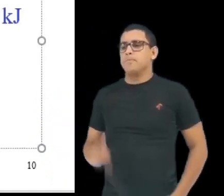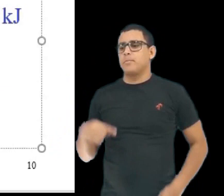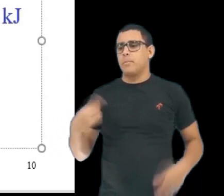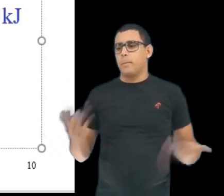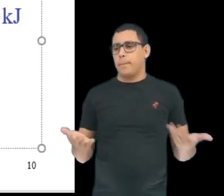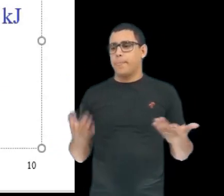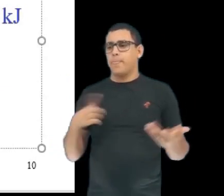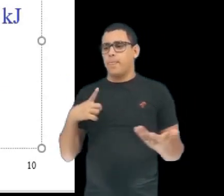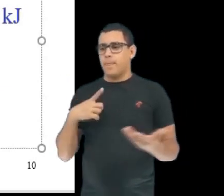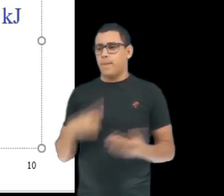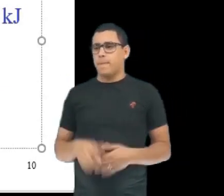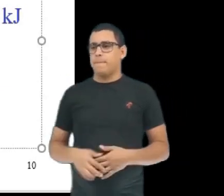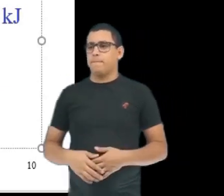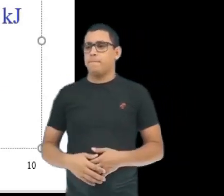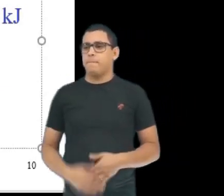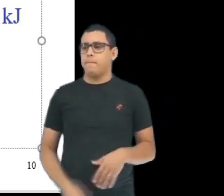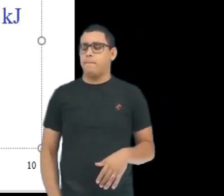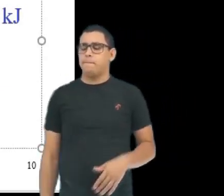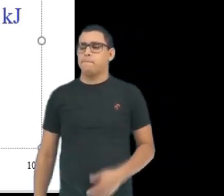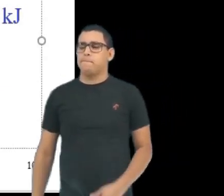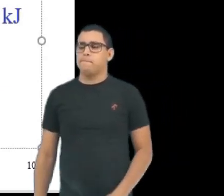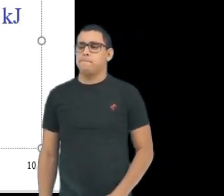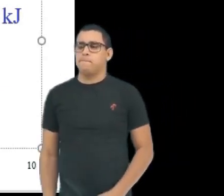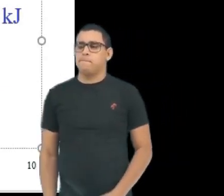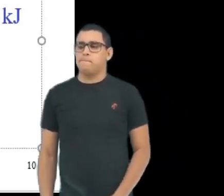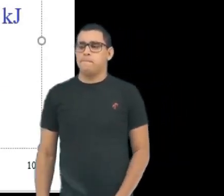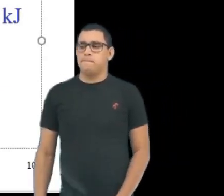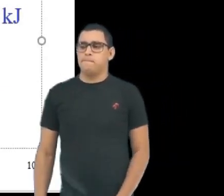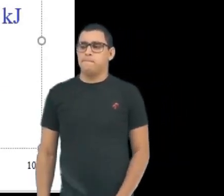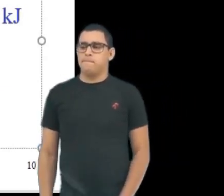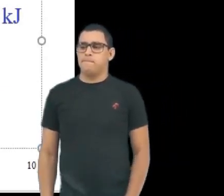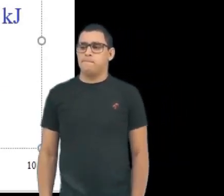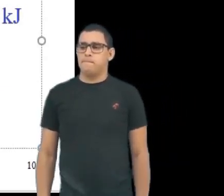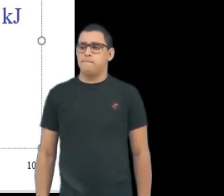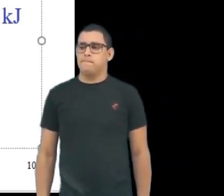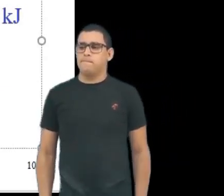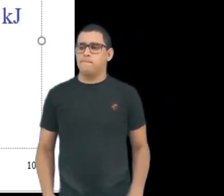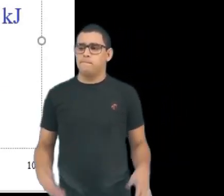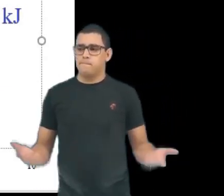mente. E aí, nós temos